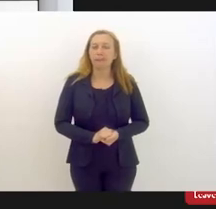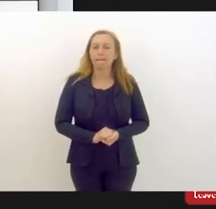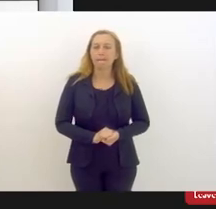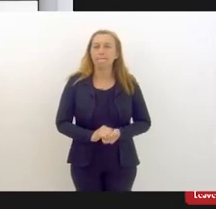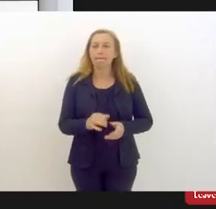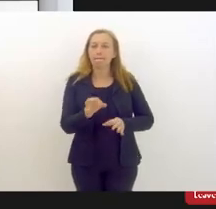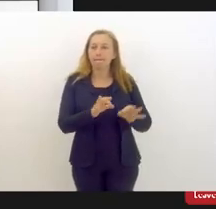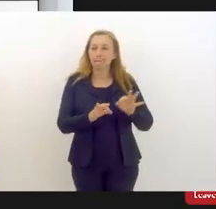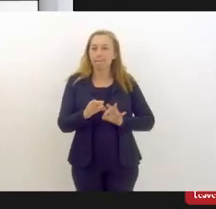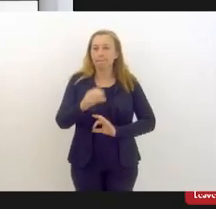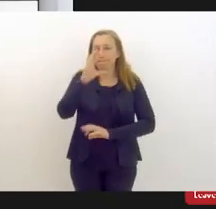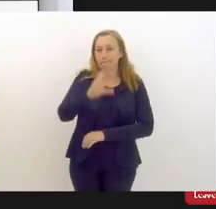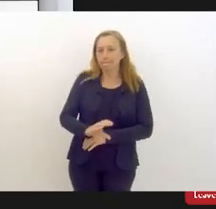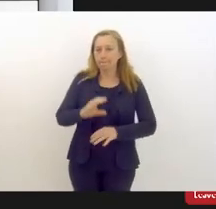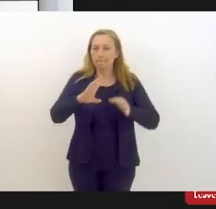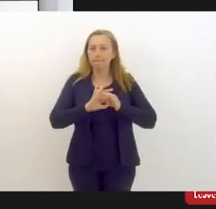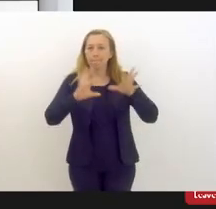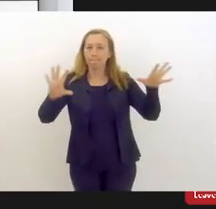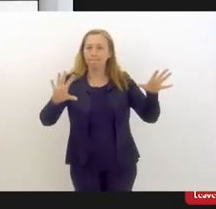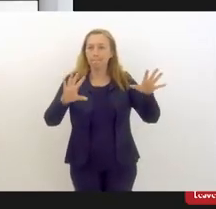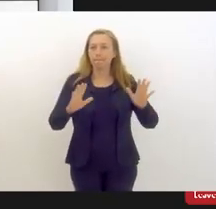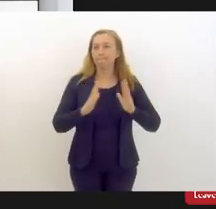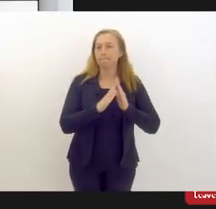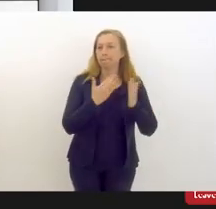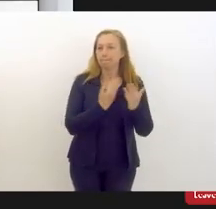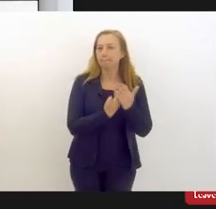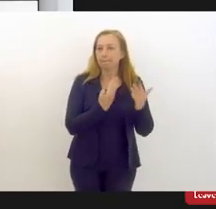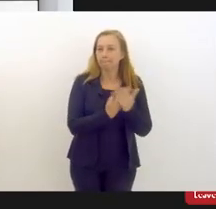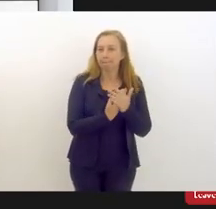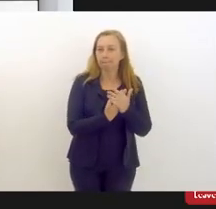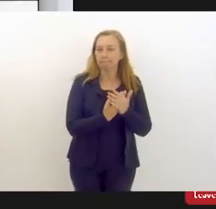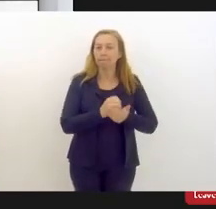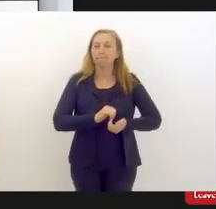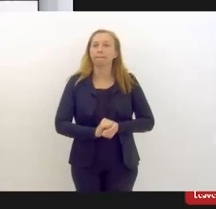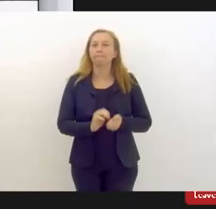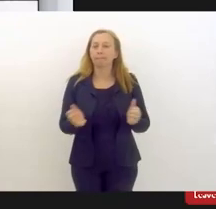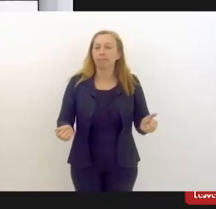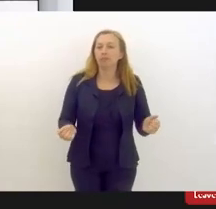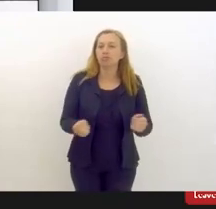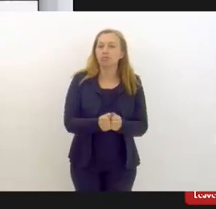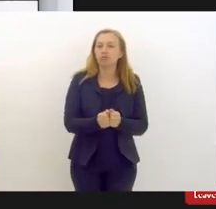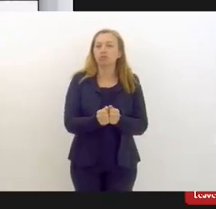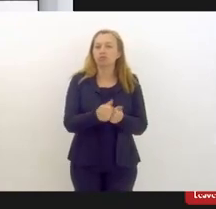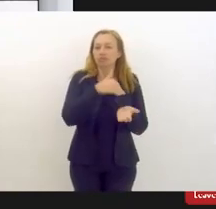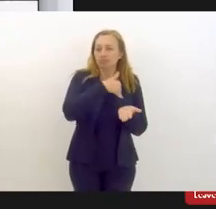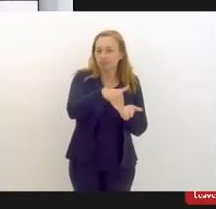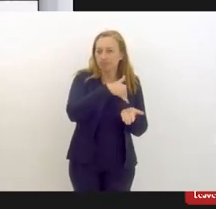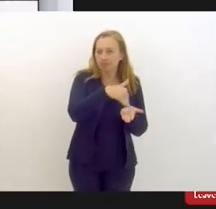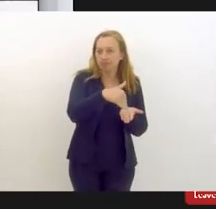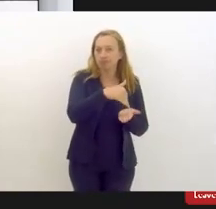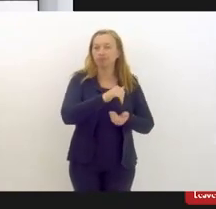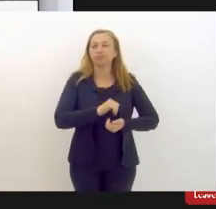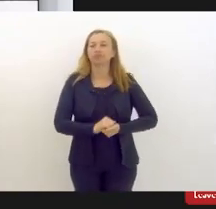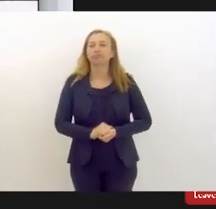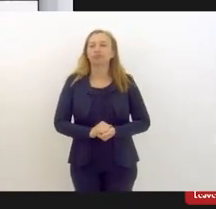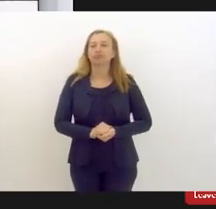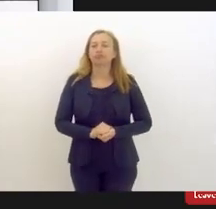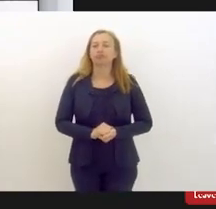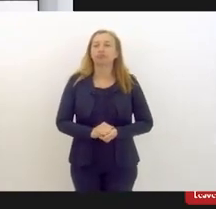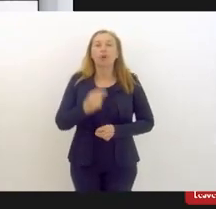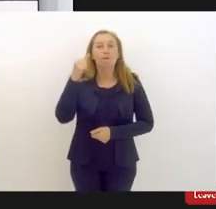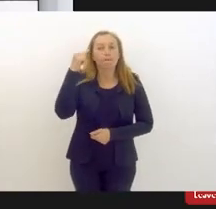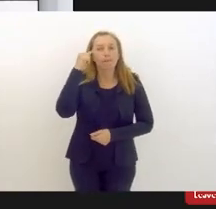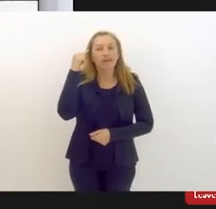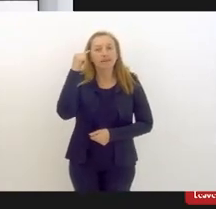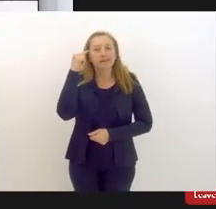Projeto Cidadania e Democracia desde a Escola, que é desenvolvido em conjunto também com a Secretaria Social,